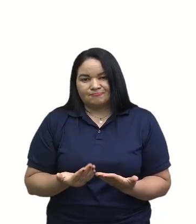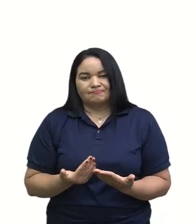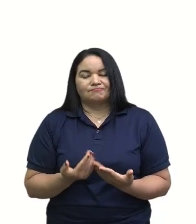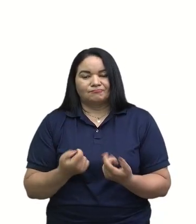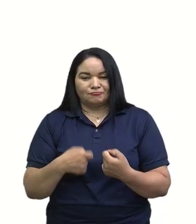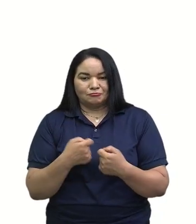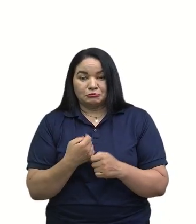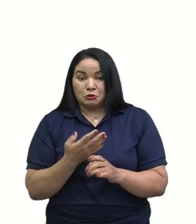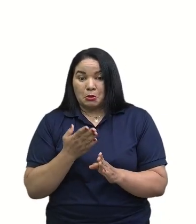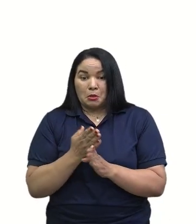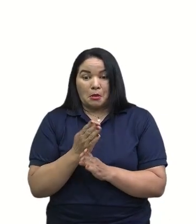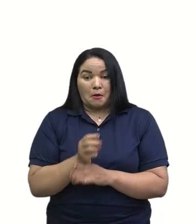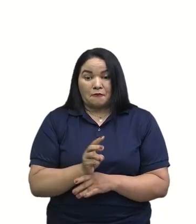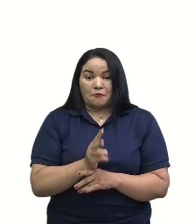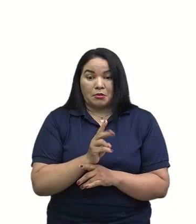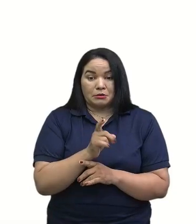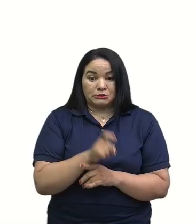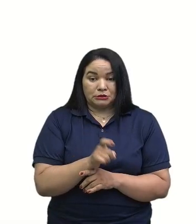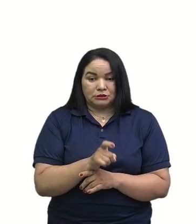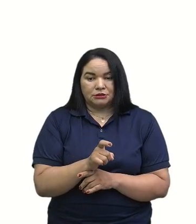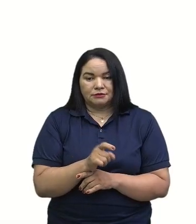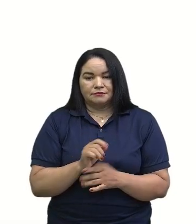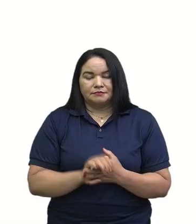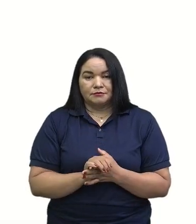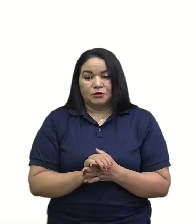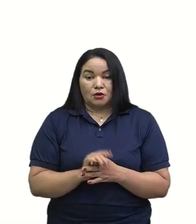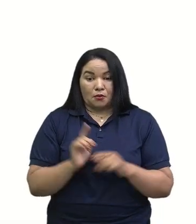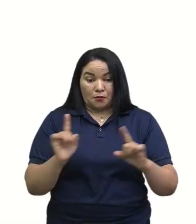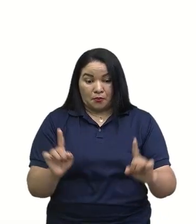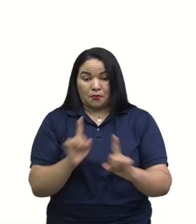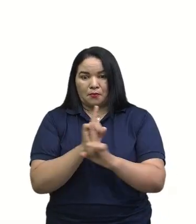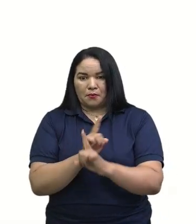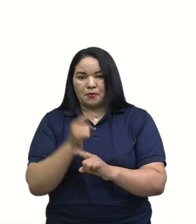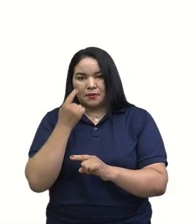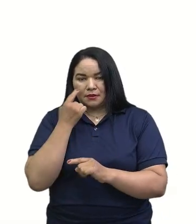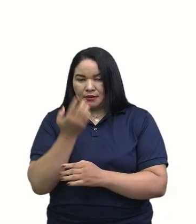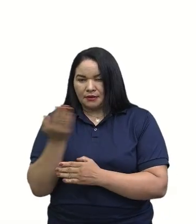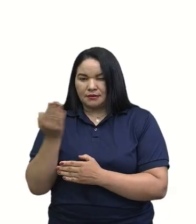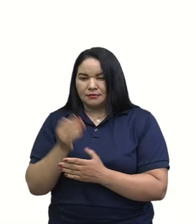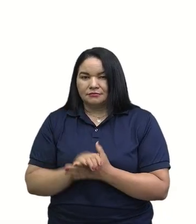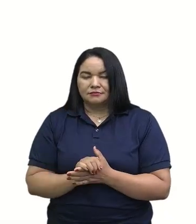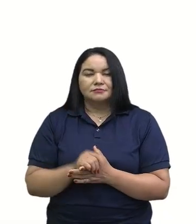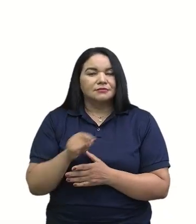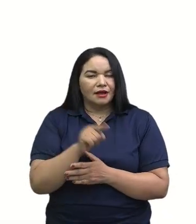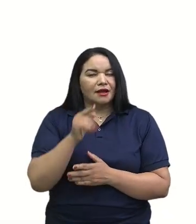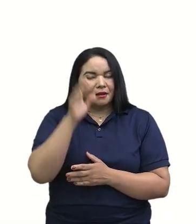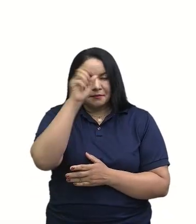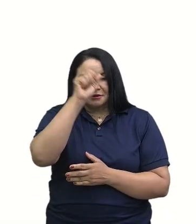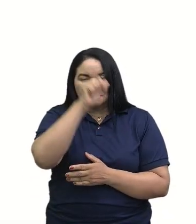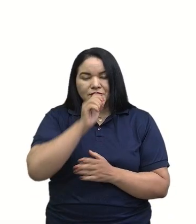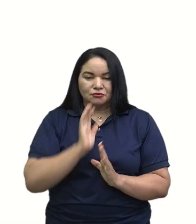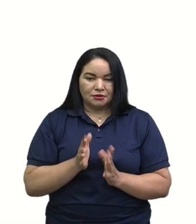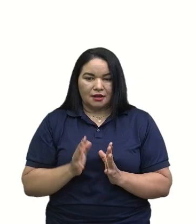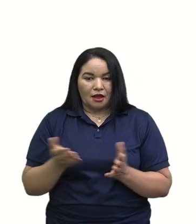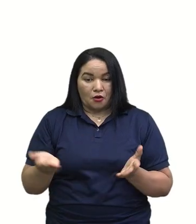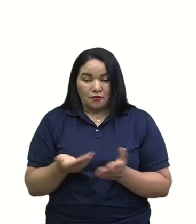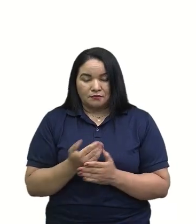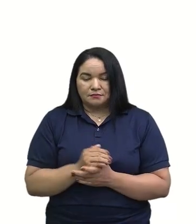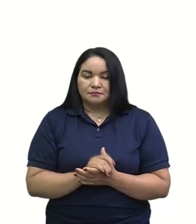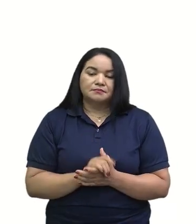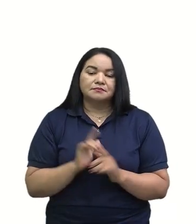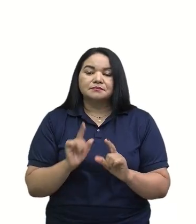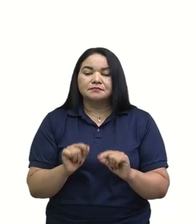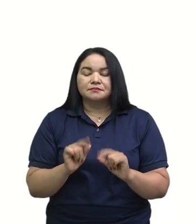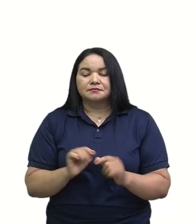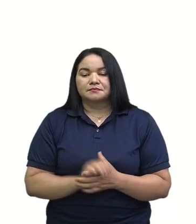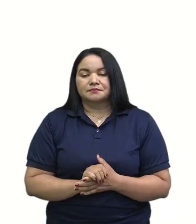x. Ó. Vamos precisar passar esse 11 para o outro lado, mudando a operação, né? Assim que a gente aprendeu. Então, nós vamos ficar com a seguinte